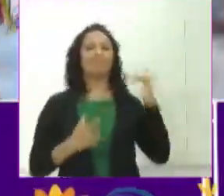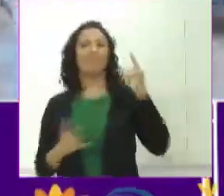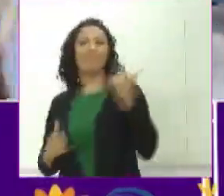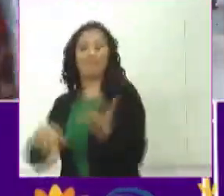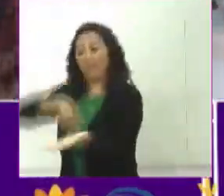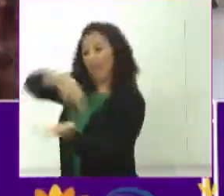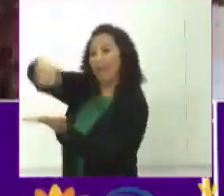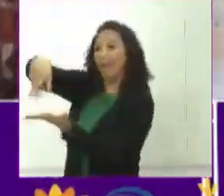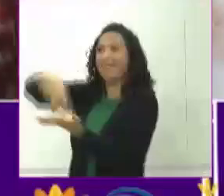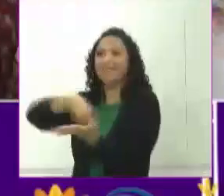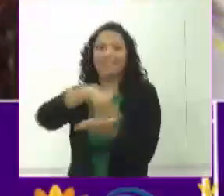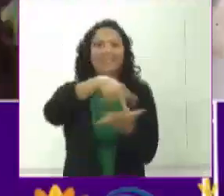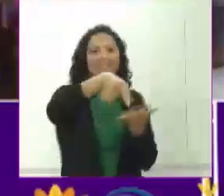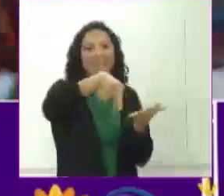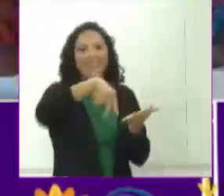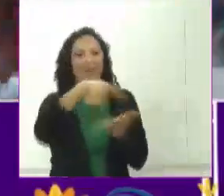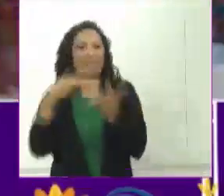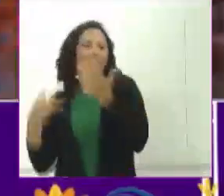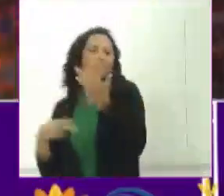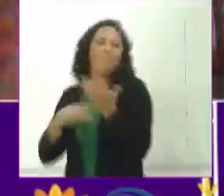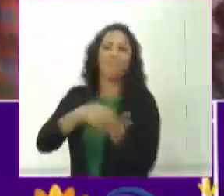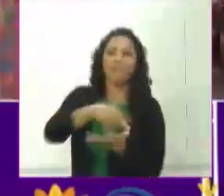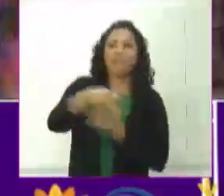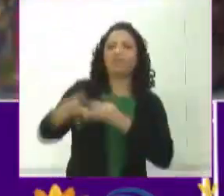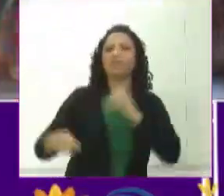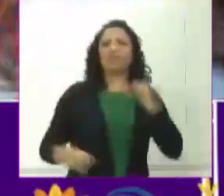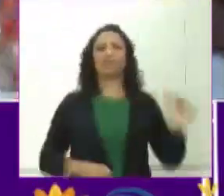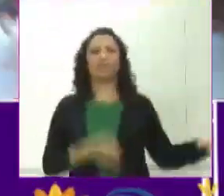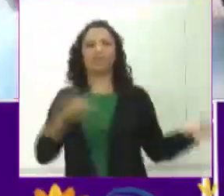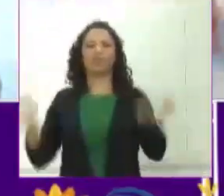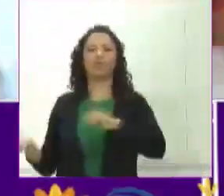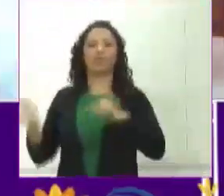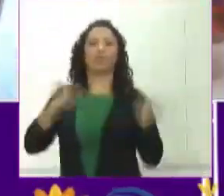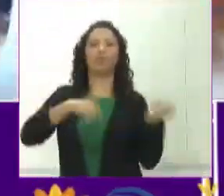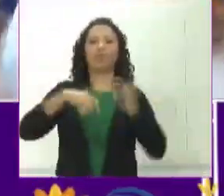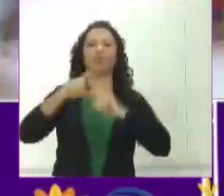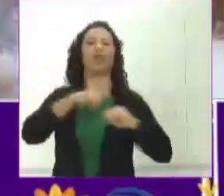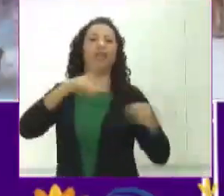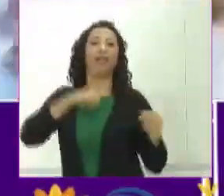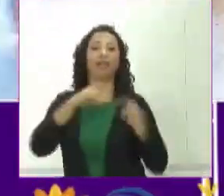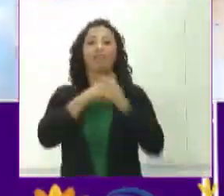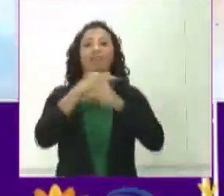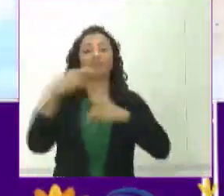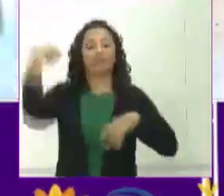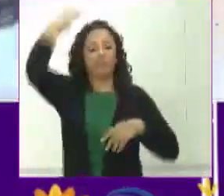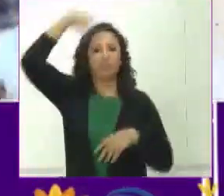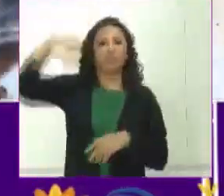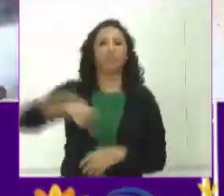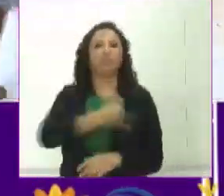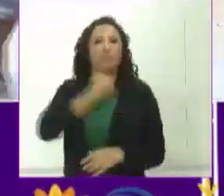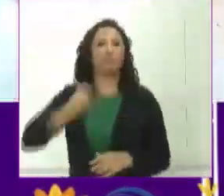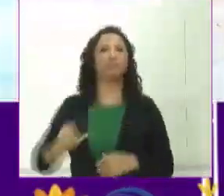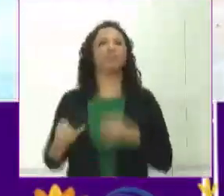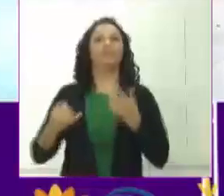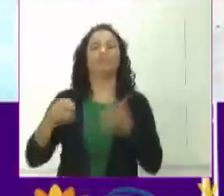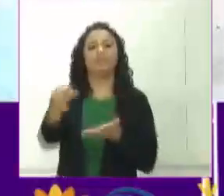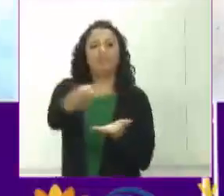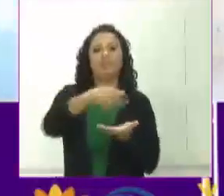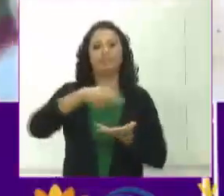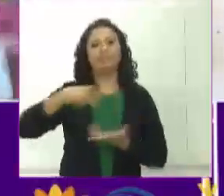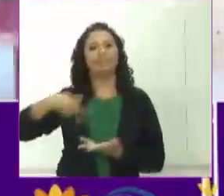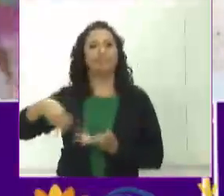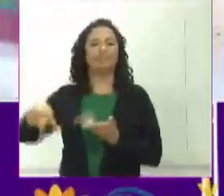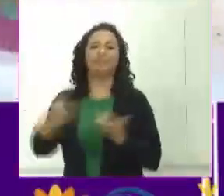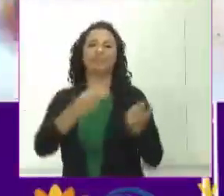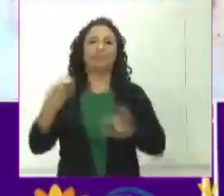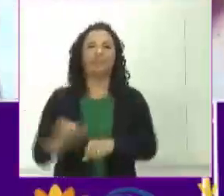Eu sonhei que tava em Moscou, dançando paralho, na boate calçador. Eu sonhei que tava em